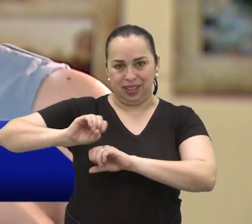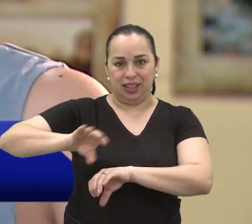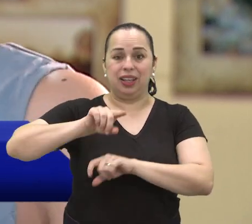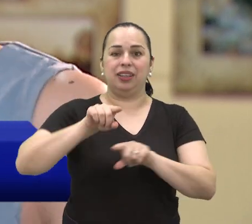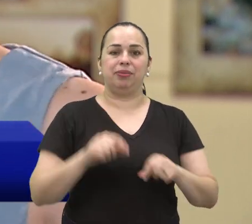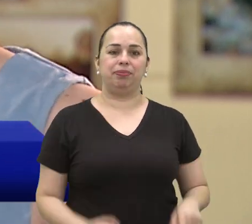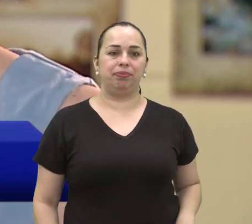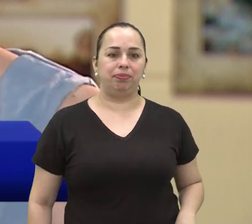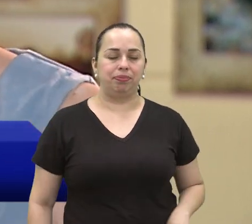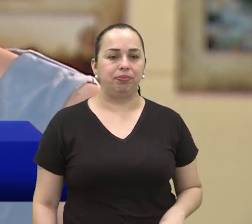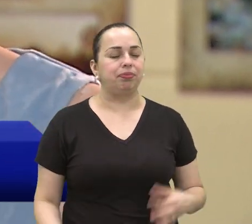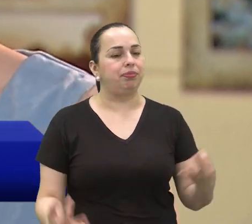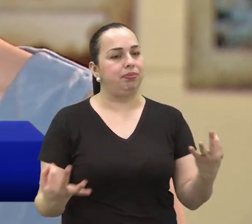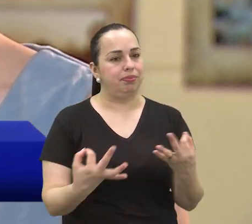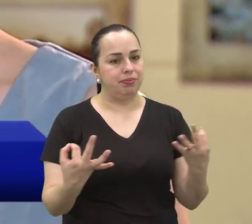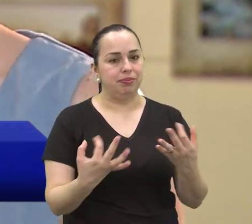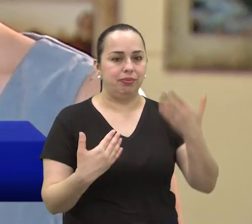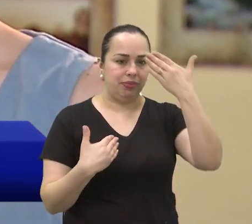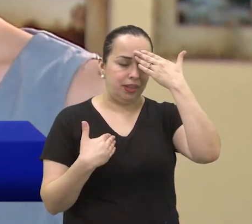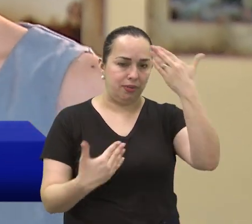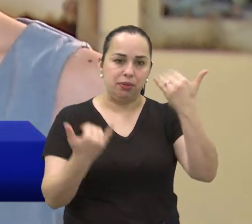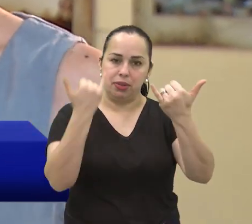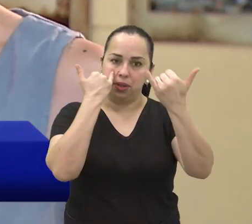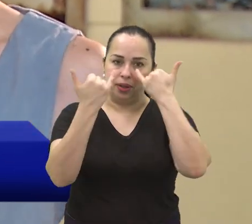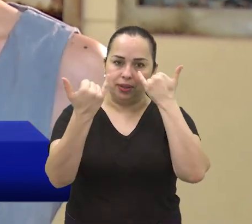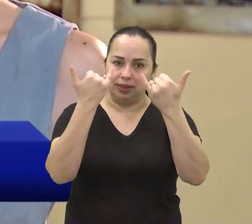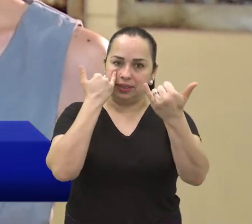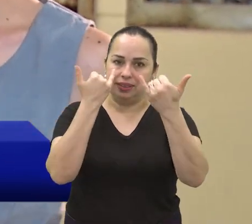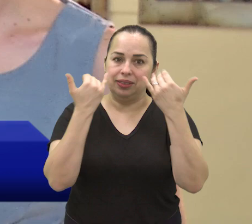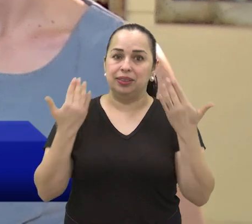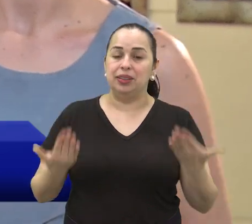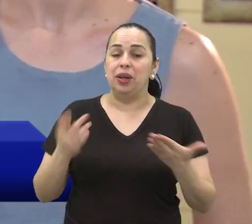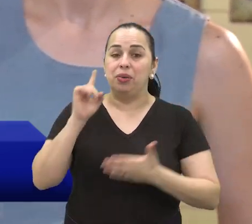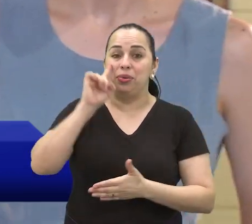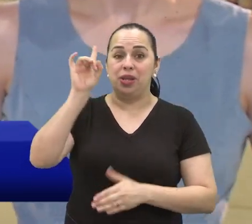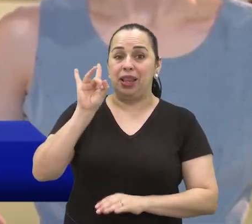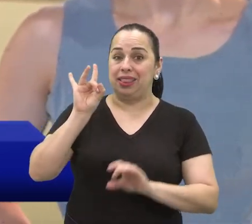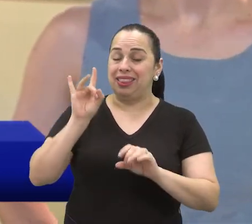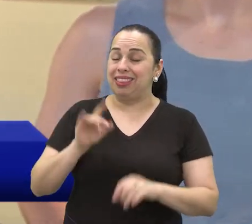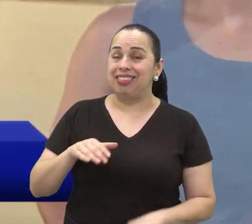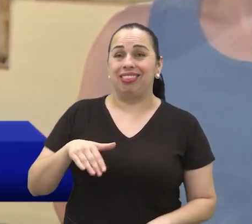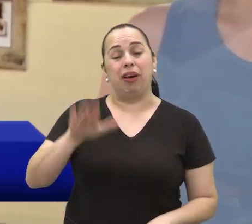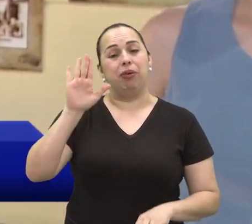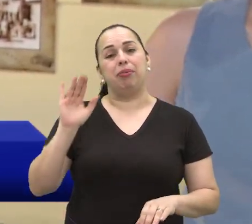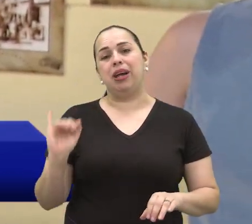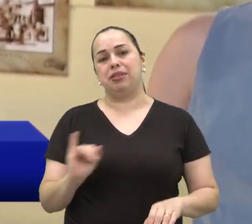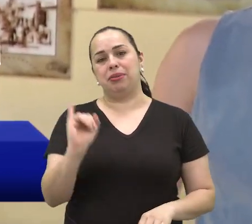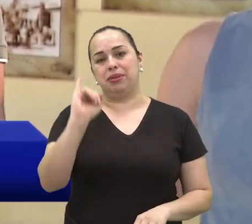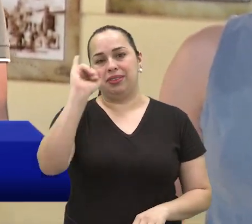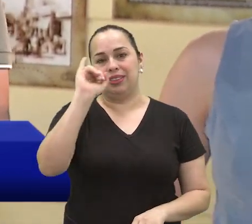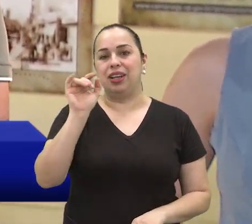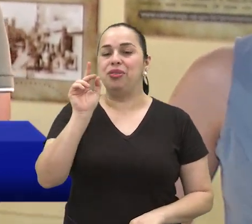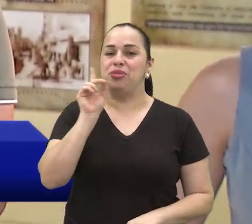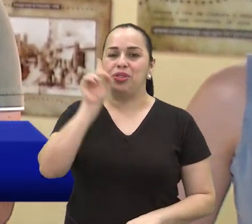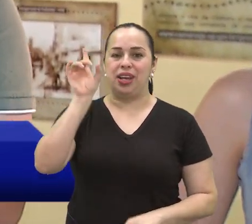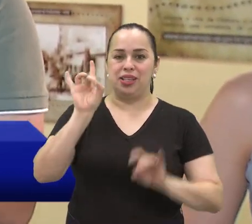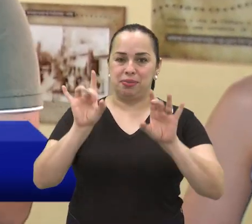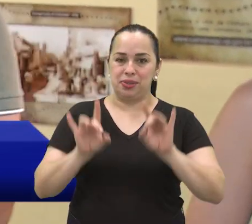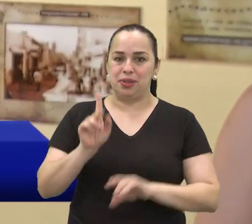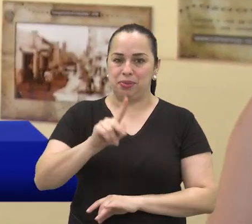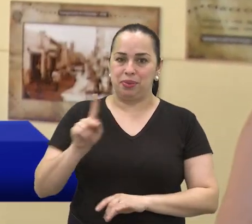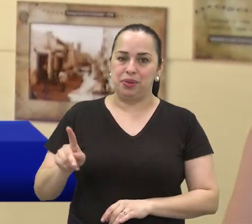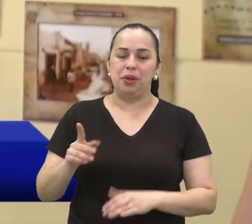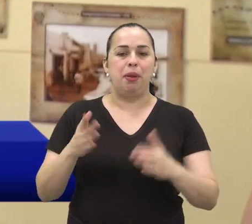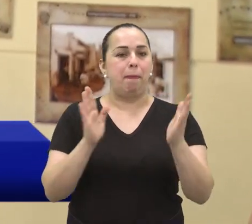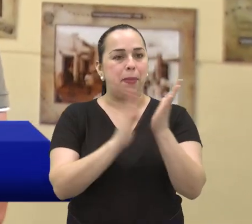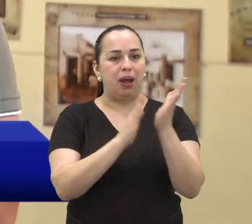dentro da família e dentro da escola. Perfeito, Letícia. Obrigado pelas suas informações nesse dia tão importante, né, que é o Dia do Professor.